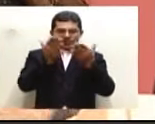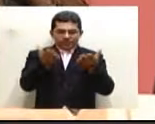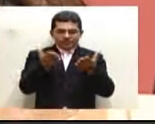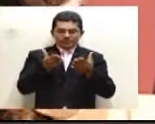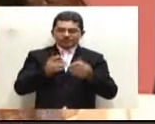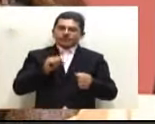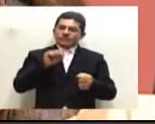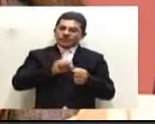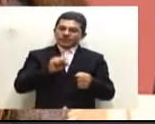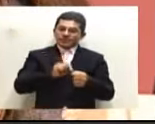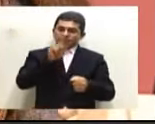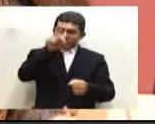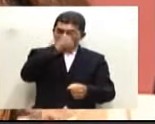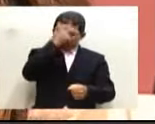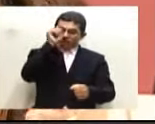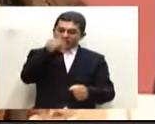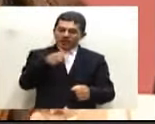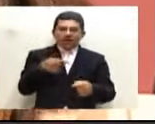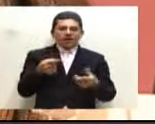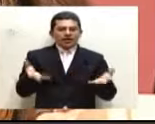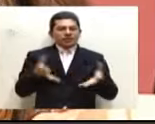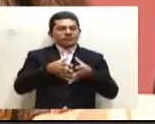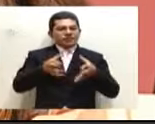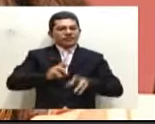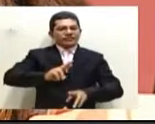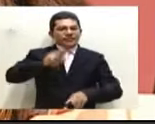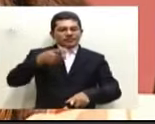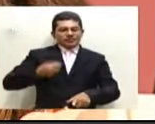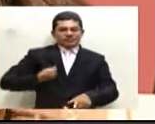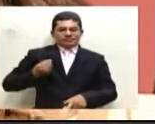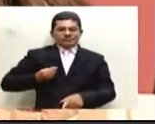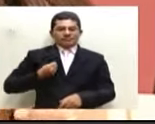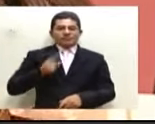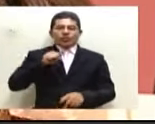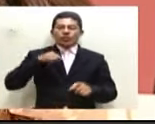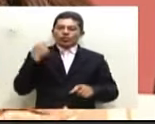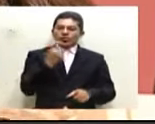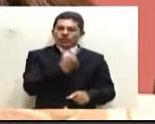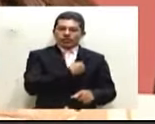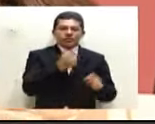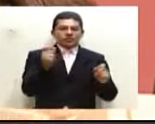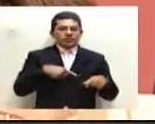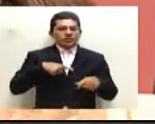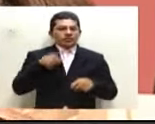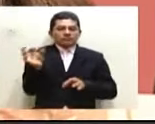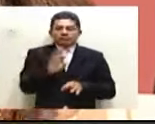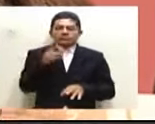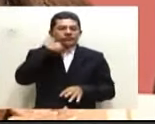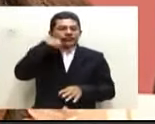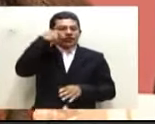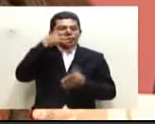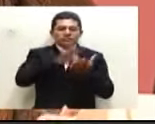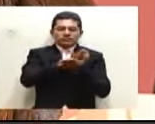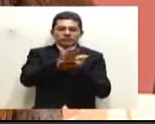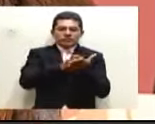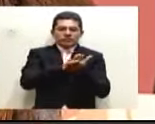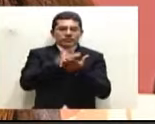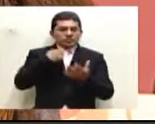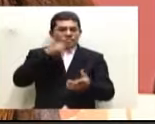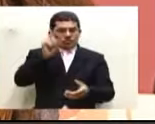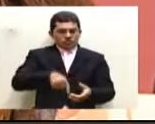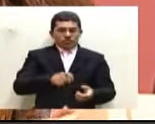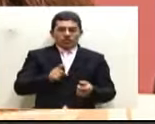por ser a pessoa que é. Essa é a grande diferença na vida, quando nós não nos envergonhamos daquilo que